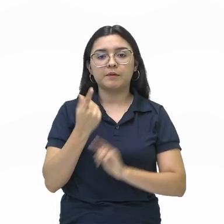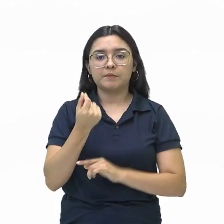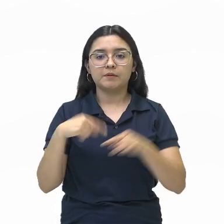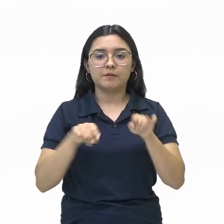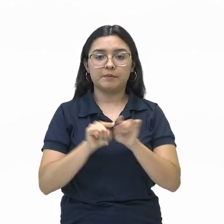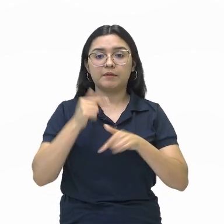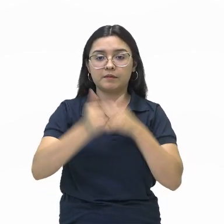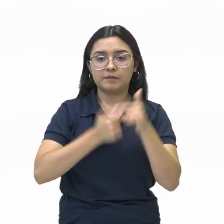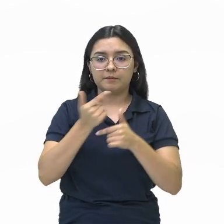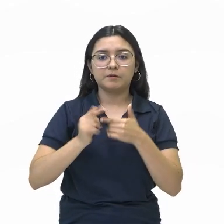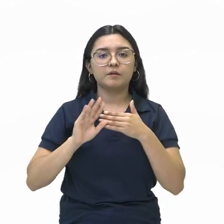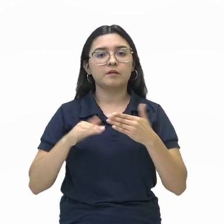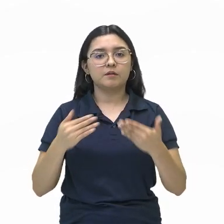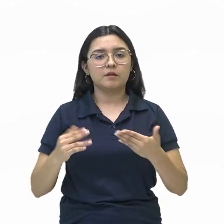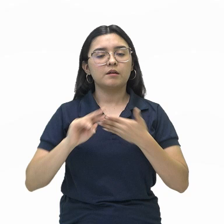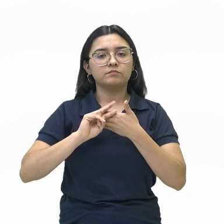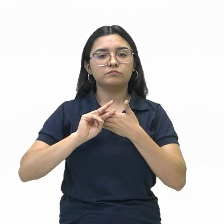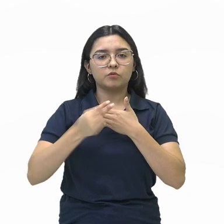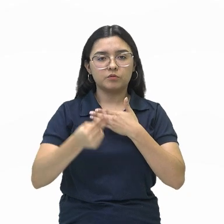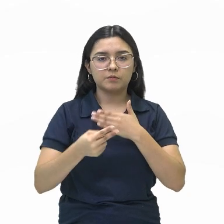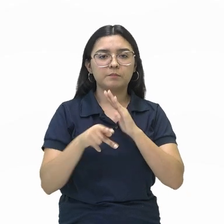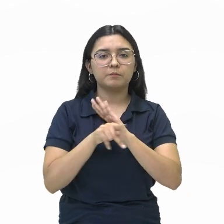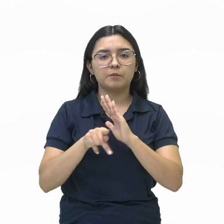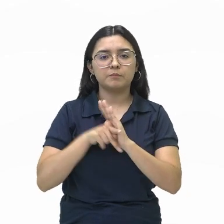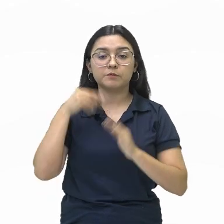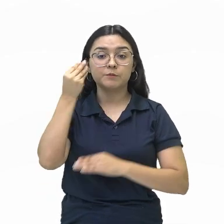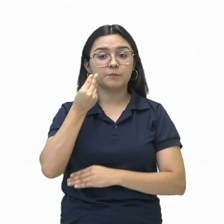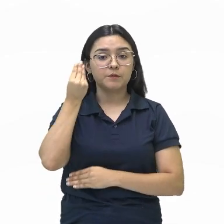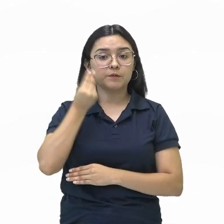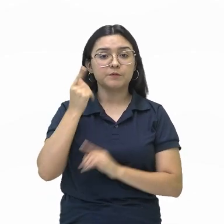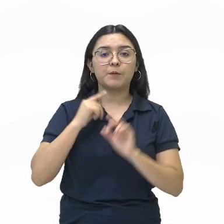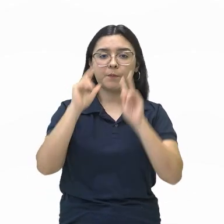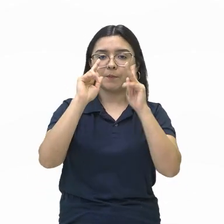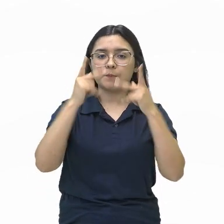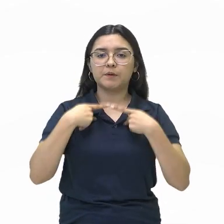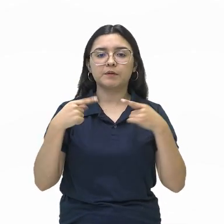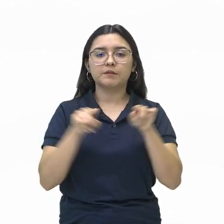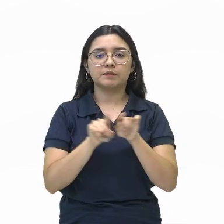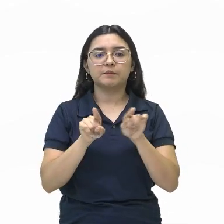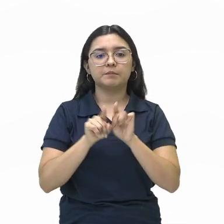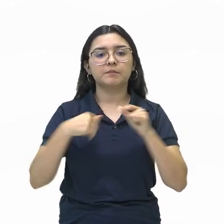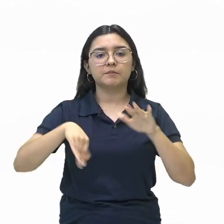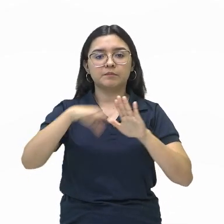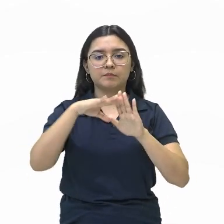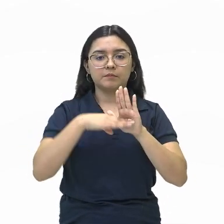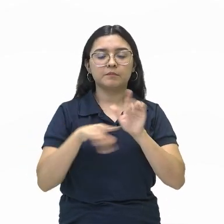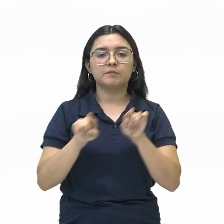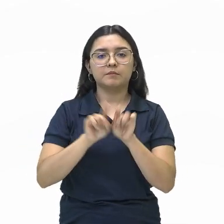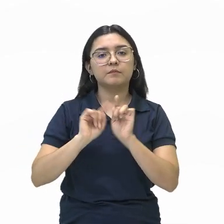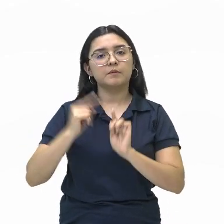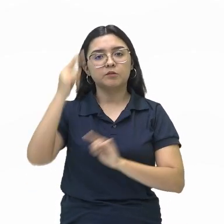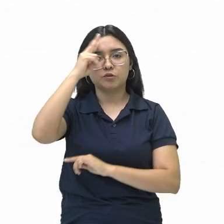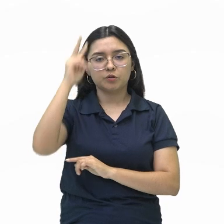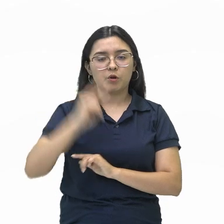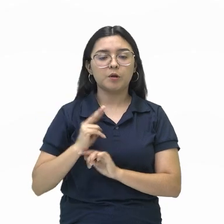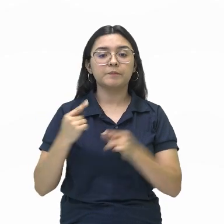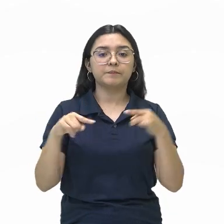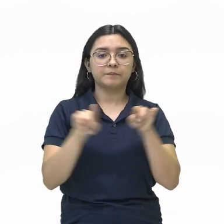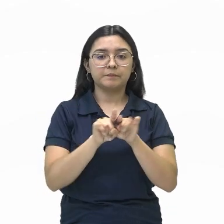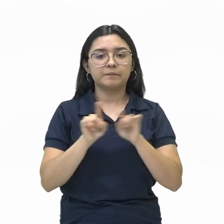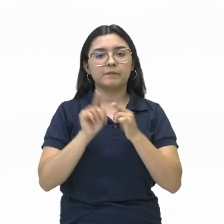capital e trabalho, são consequências de experiências humanas estabelecidas historicamente